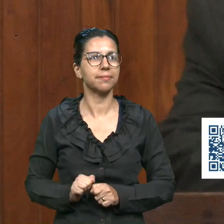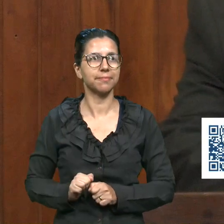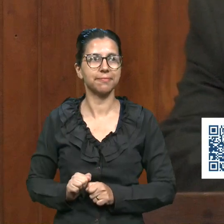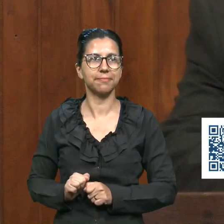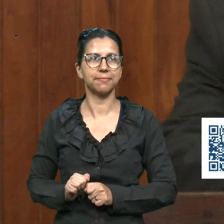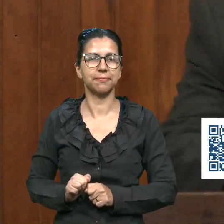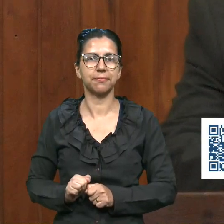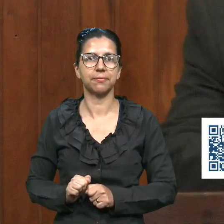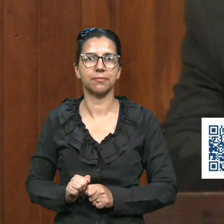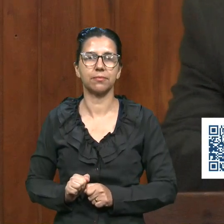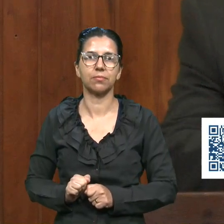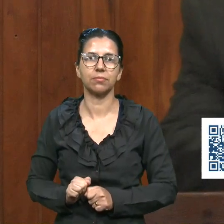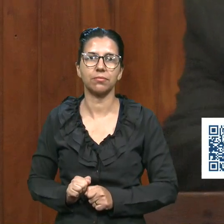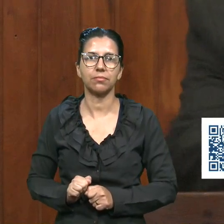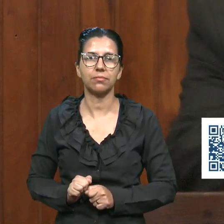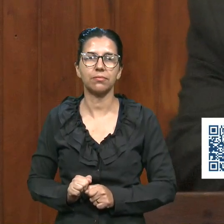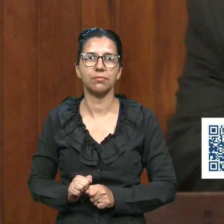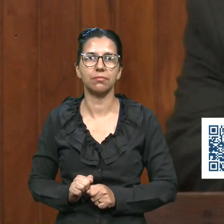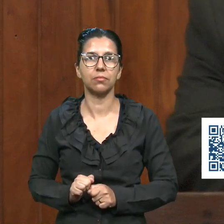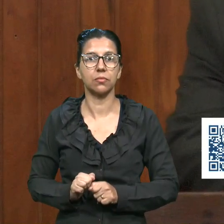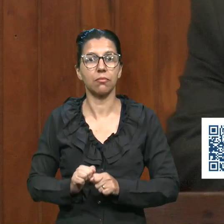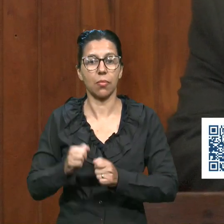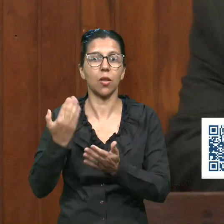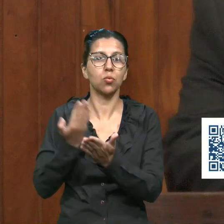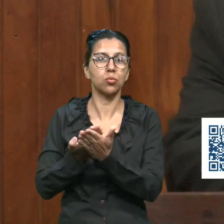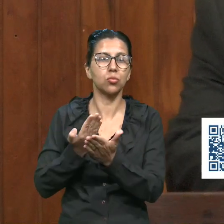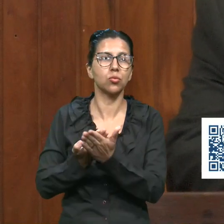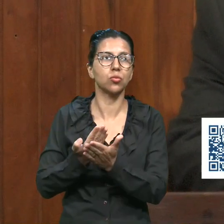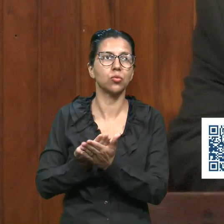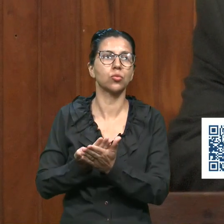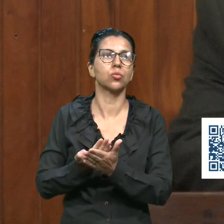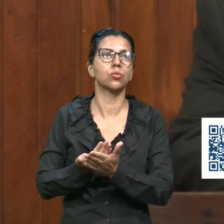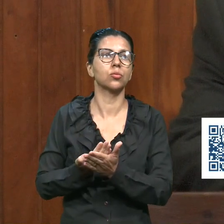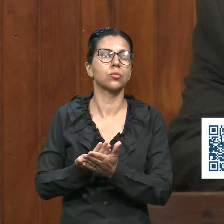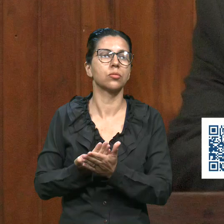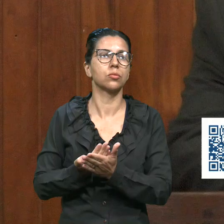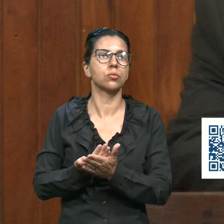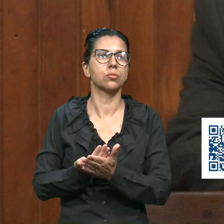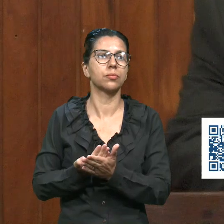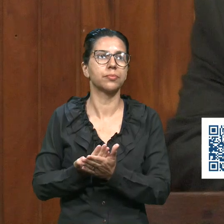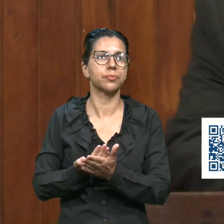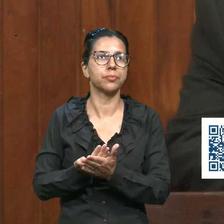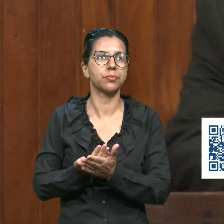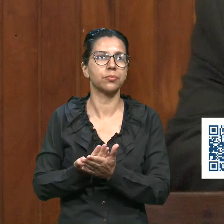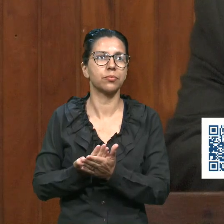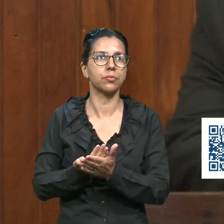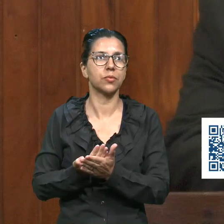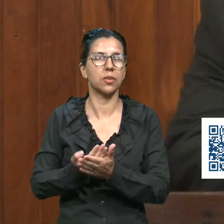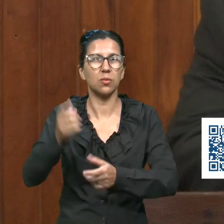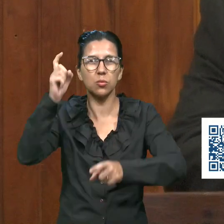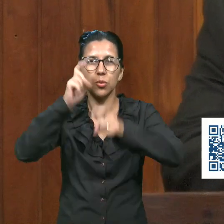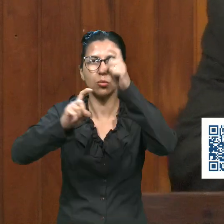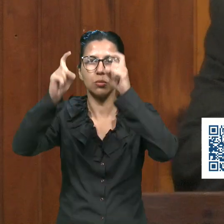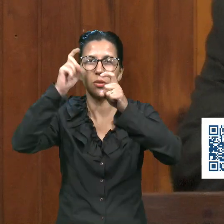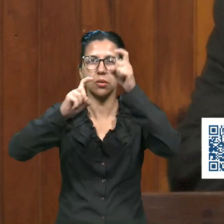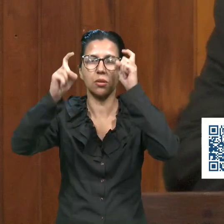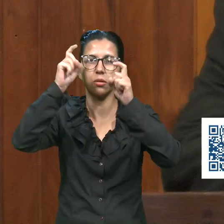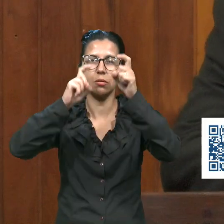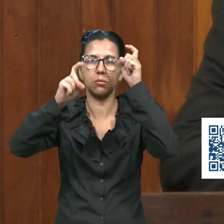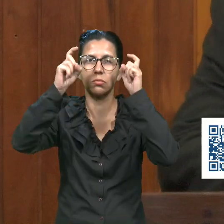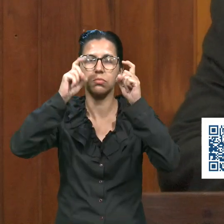esse nosso requerimento é uma preocupação